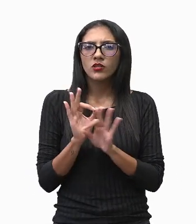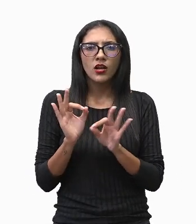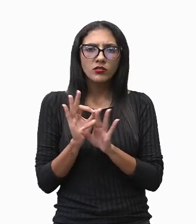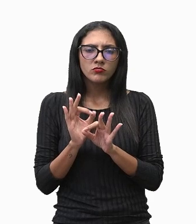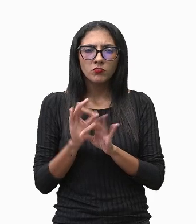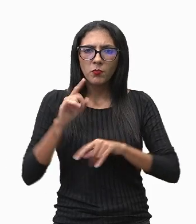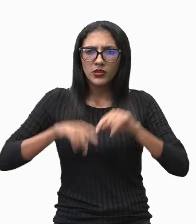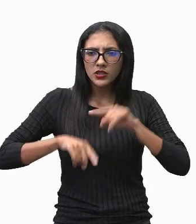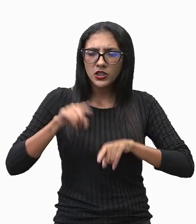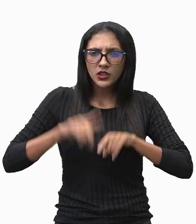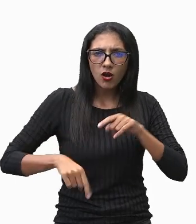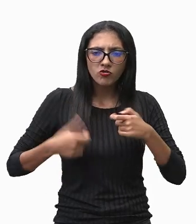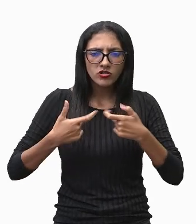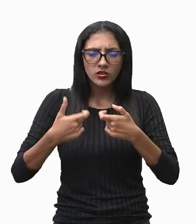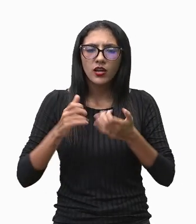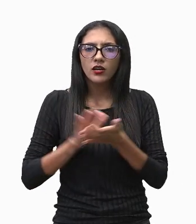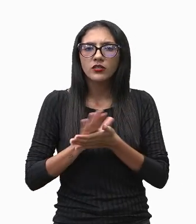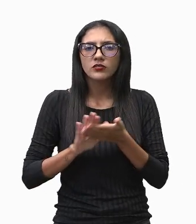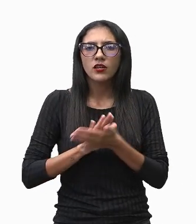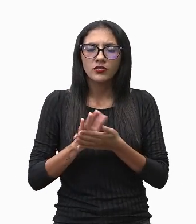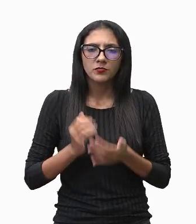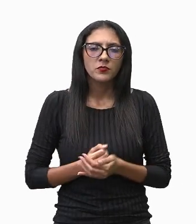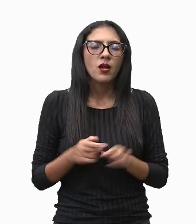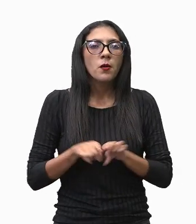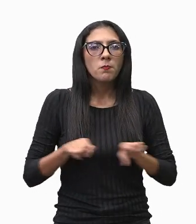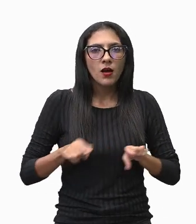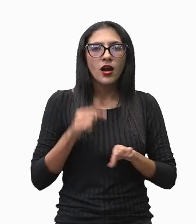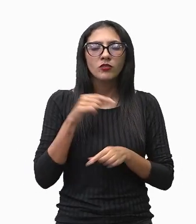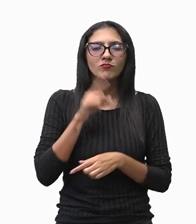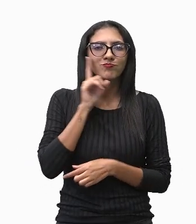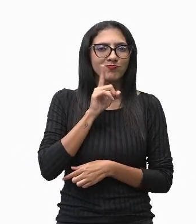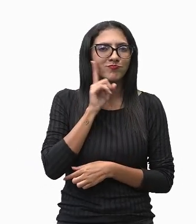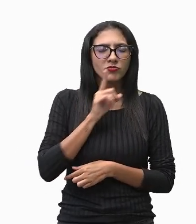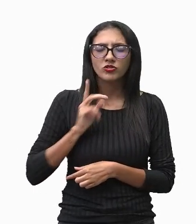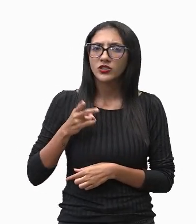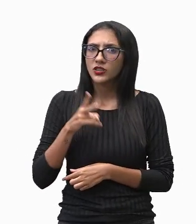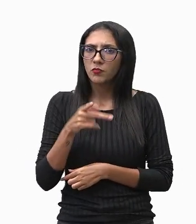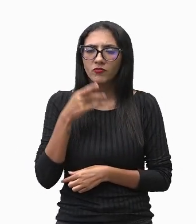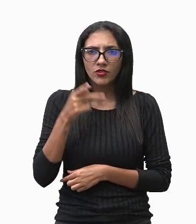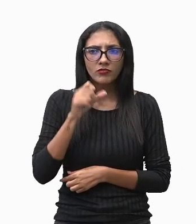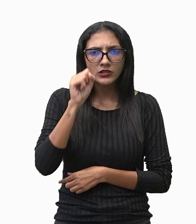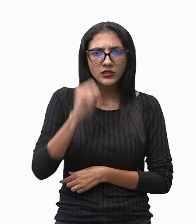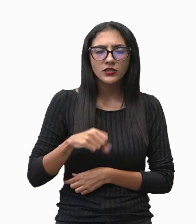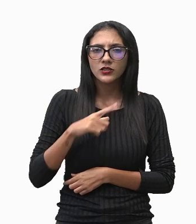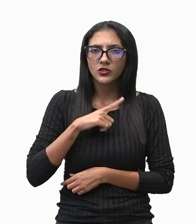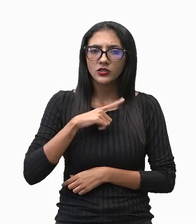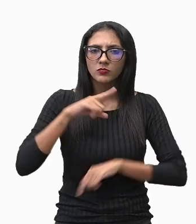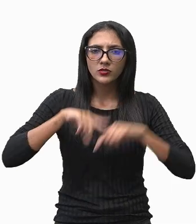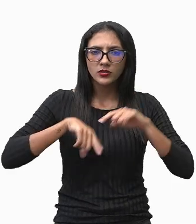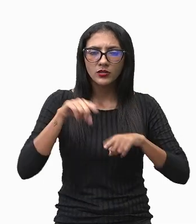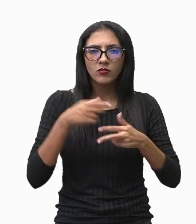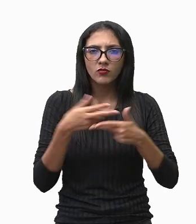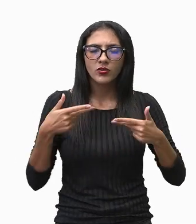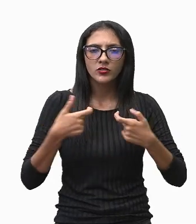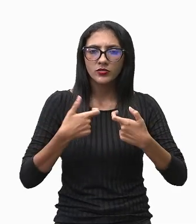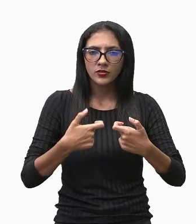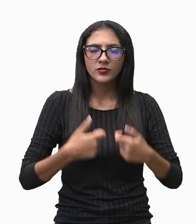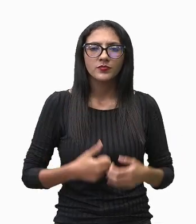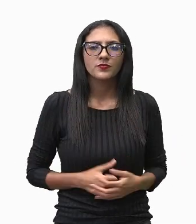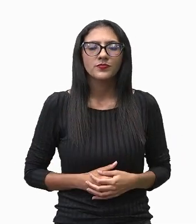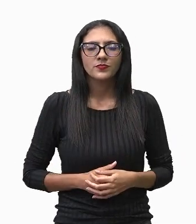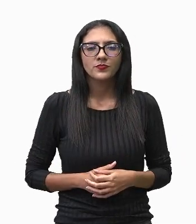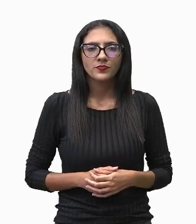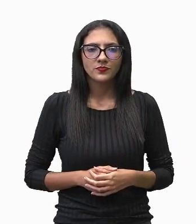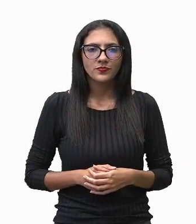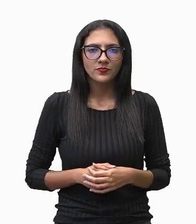Iraque, mas ainda assim os Estados Unidos continuou insistindo. Em dezembro de 2003, o